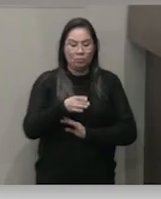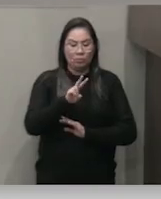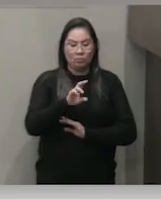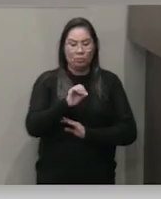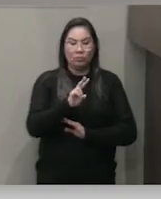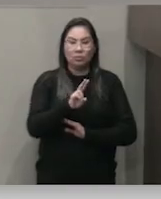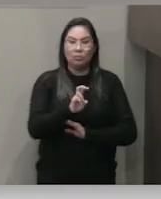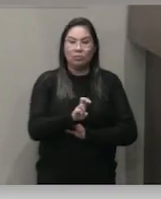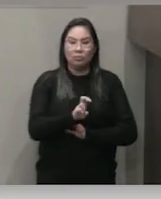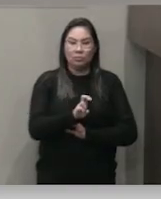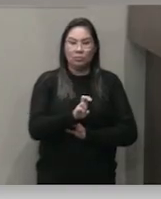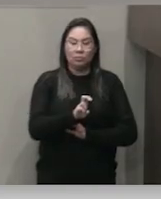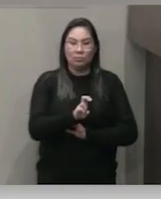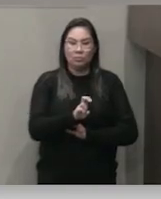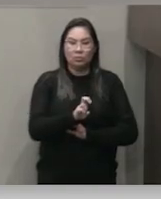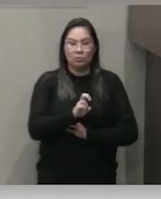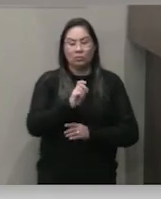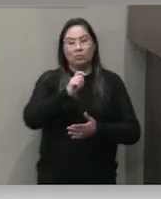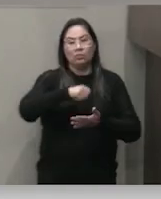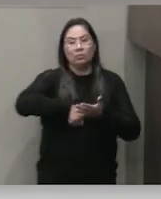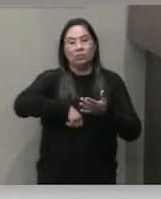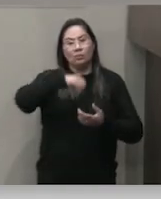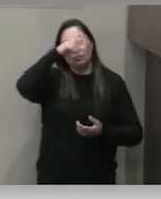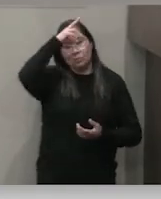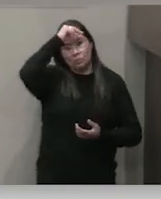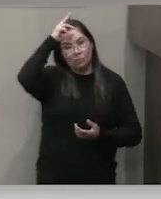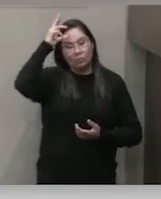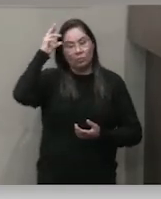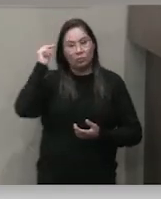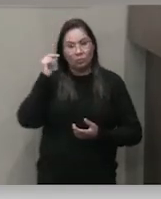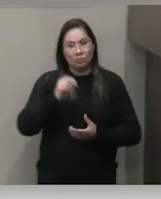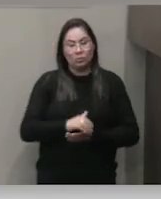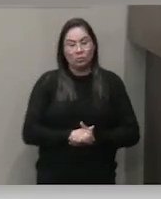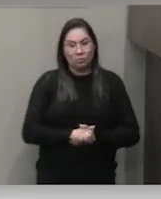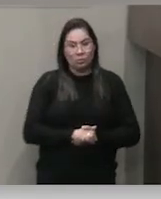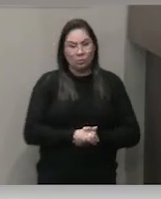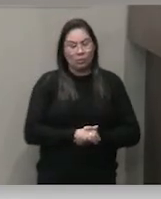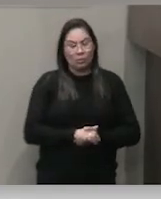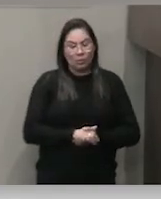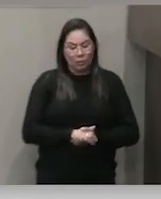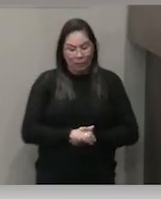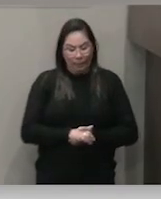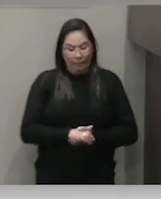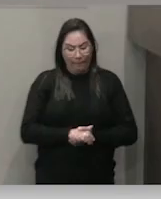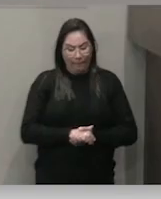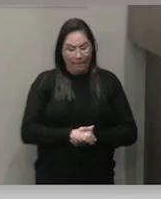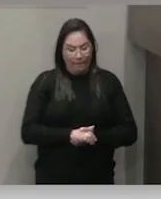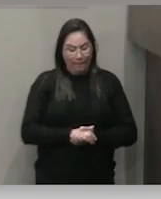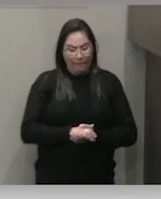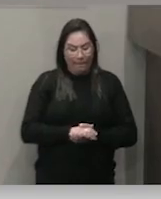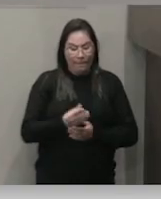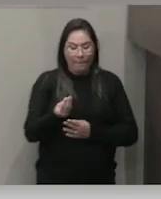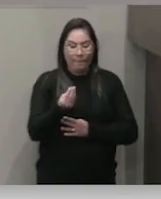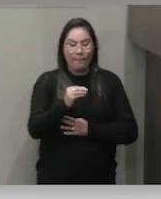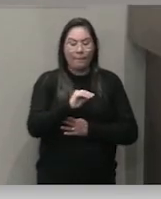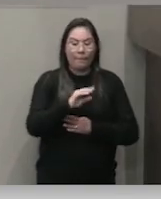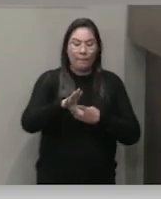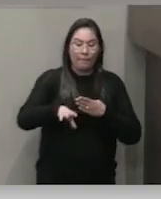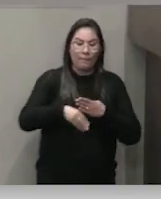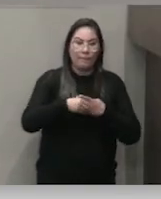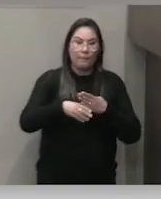017/2025, de autoria do Poder Executivo Municipal, acrescenta o dispositivo à lei